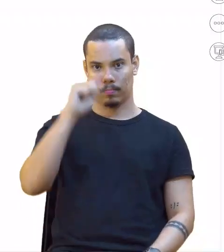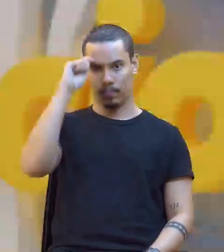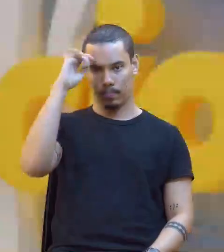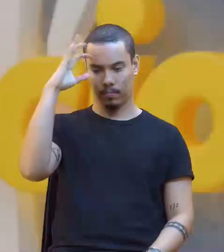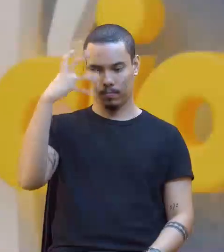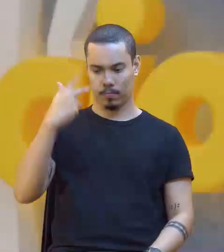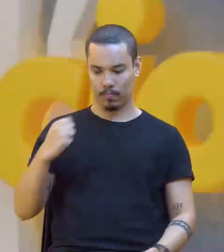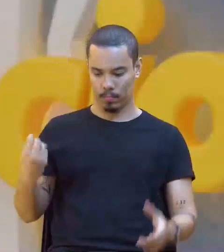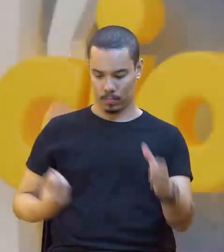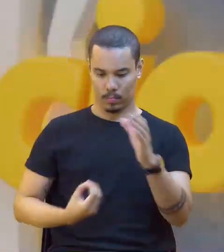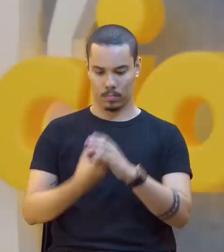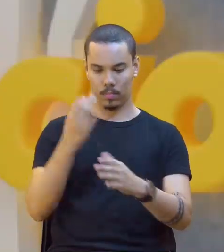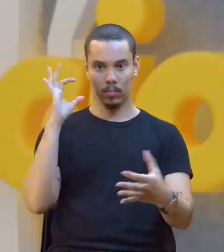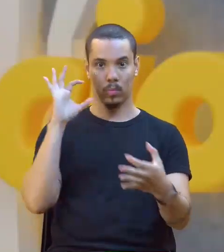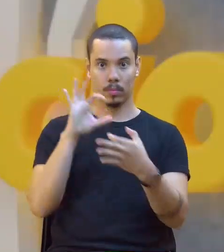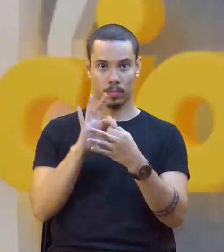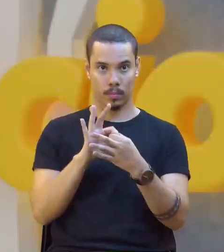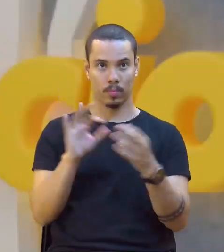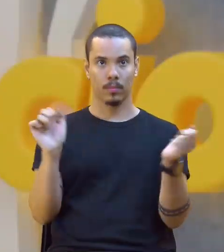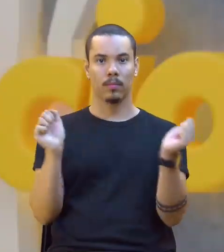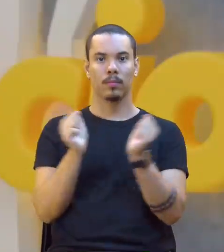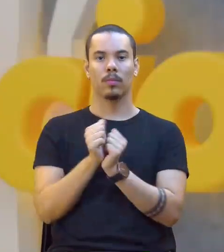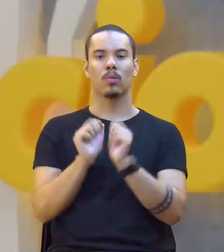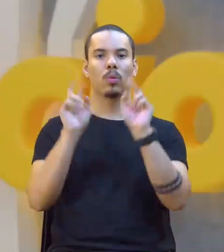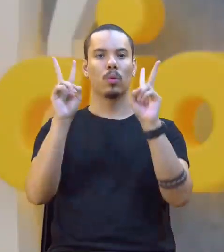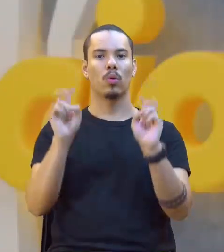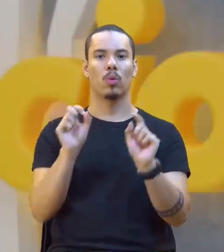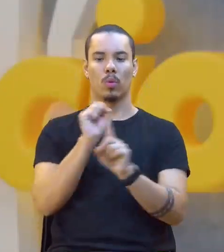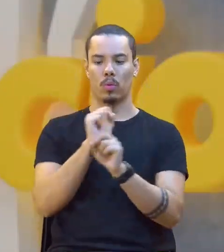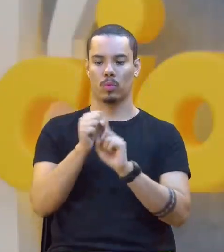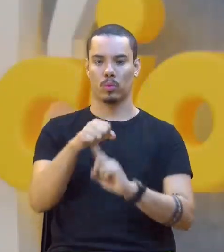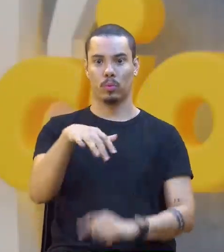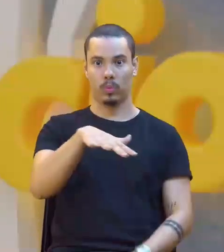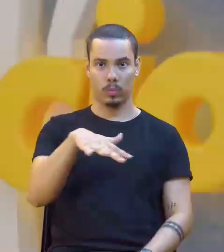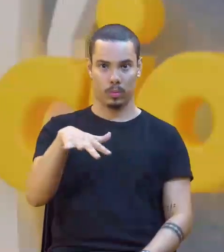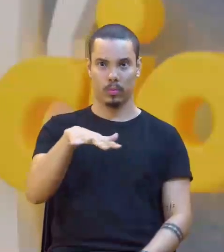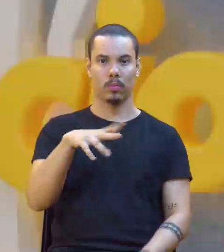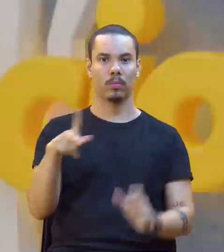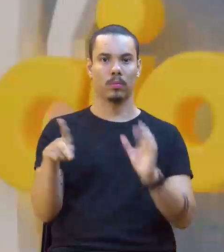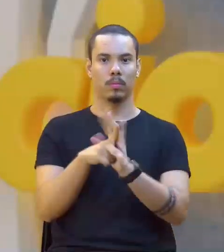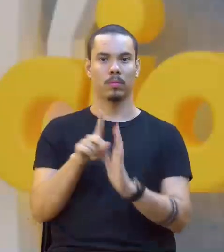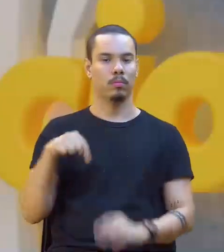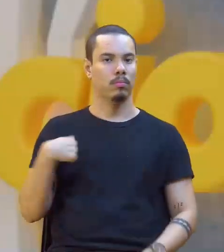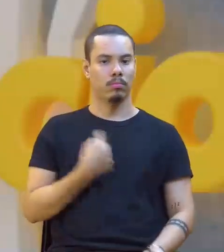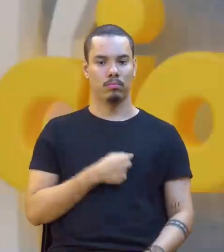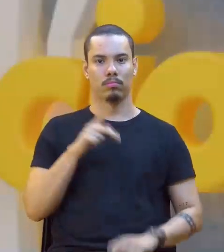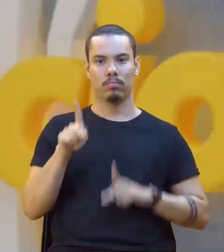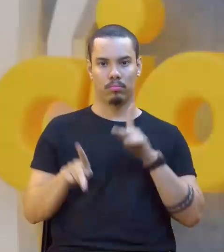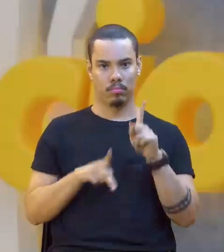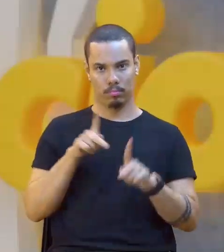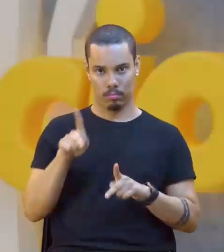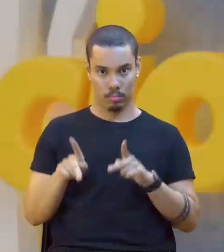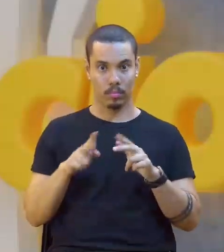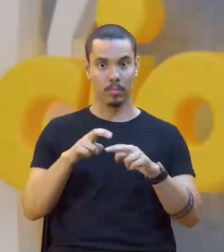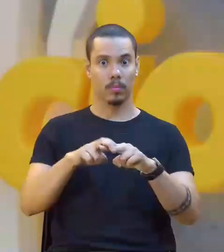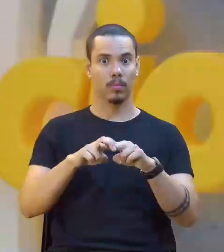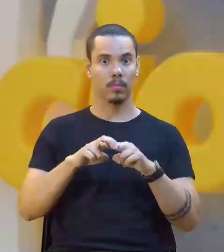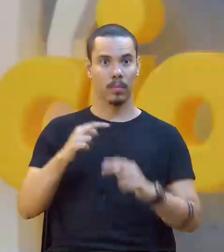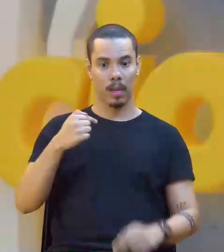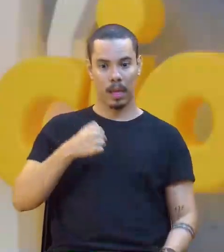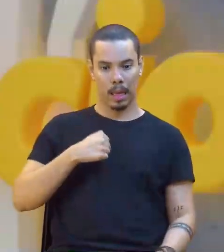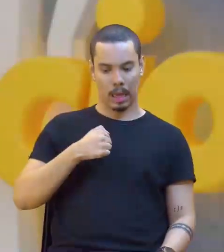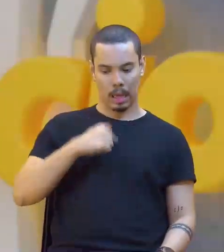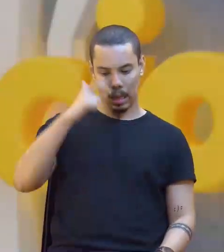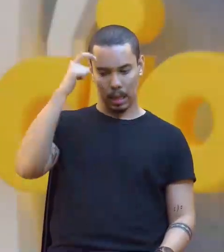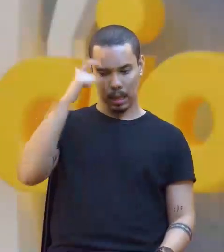ela tá ligada aí com as questões sociais do nosso povo, né? Então eu aqui,